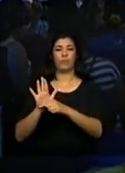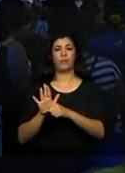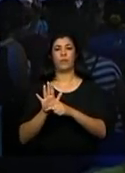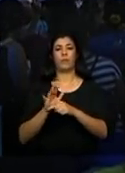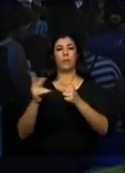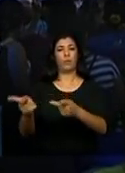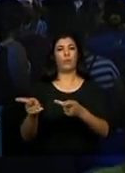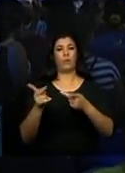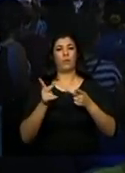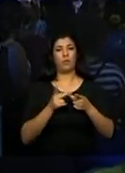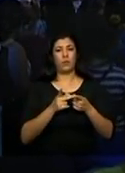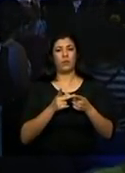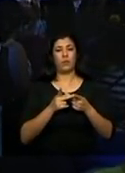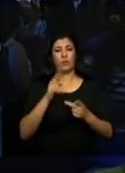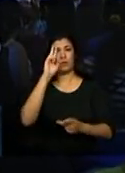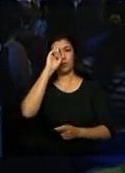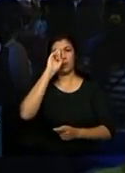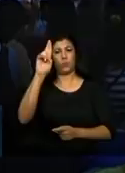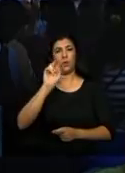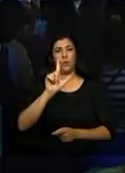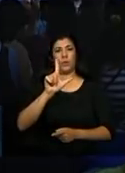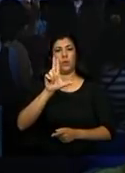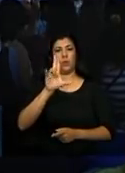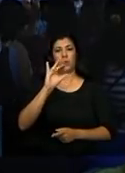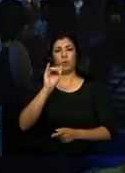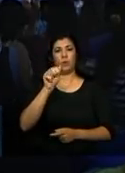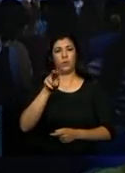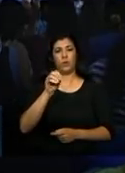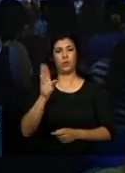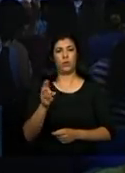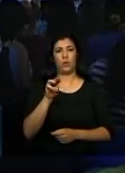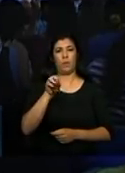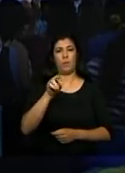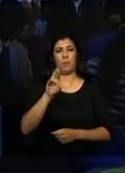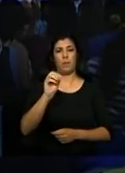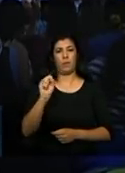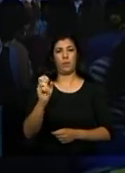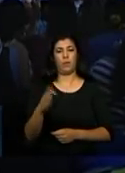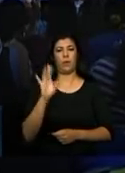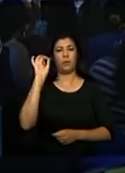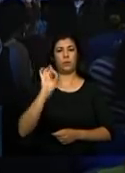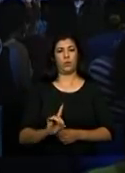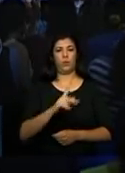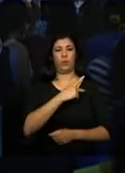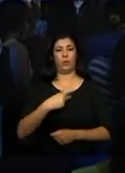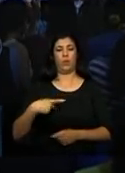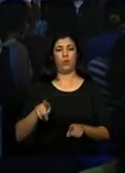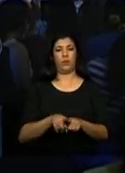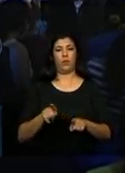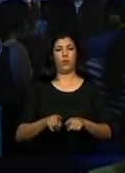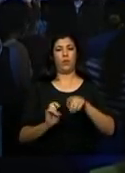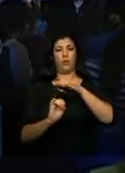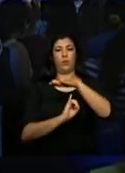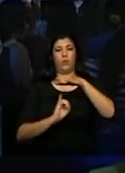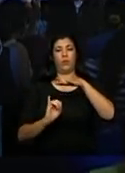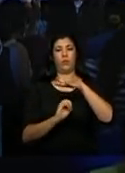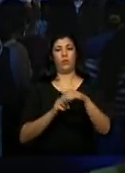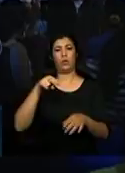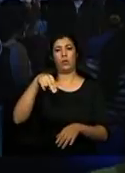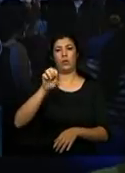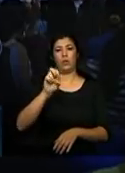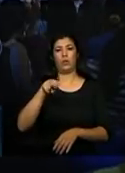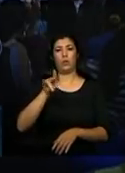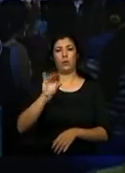Convidamos os senhores Luciano Marcos da Silva, diretor-presidente do Instituto Nenuca